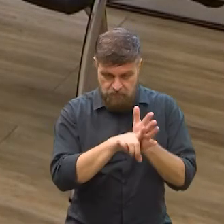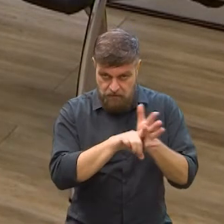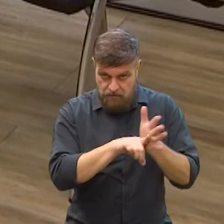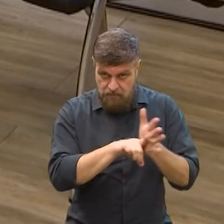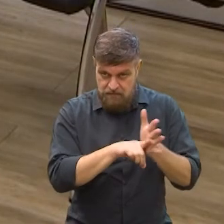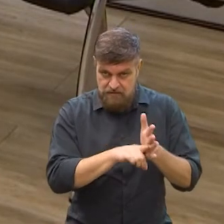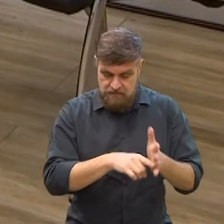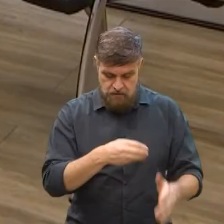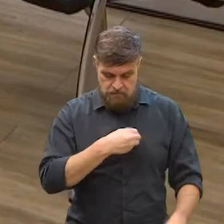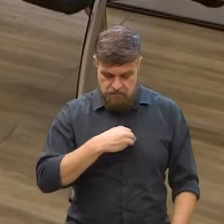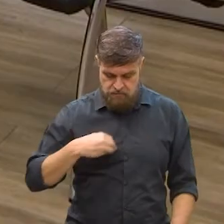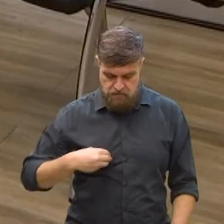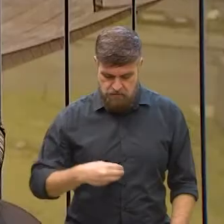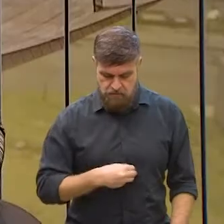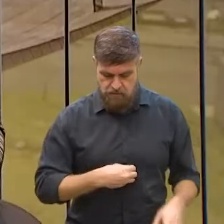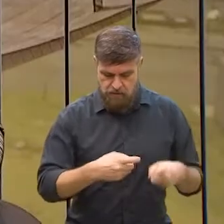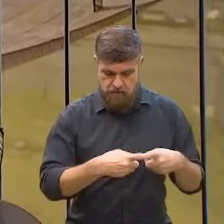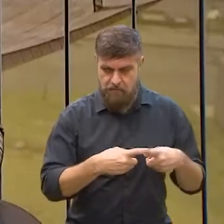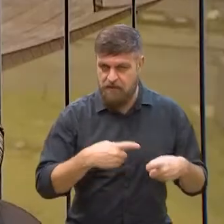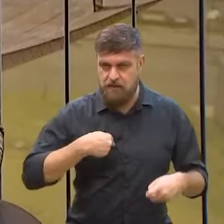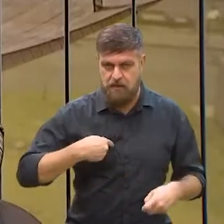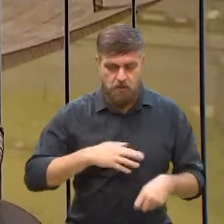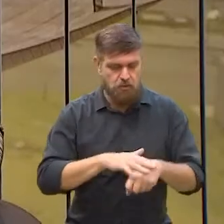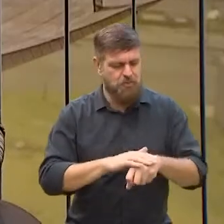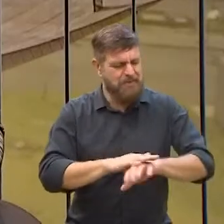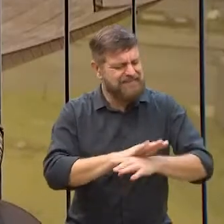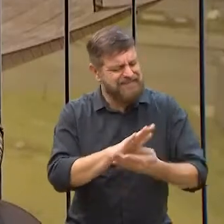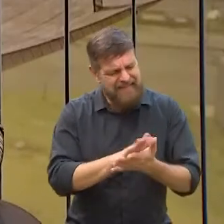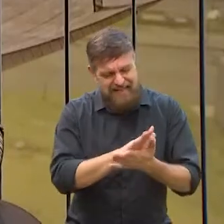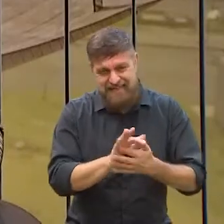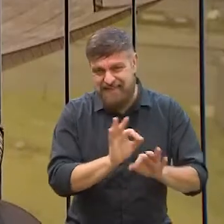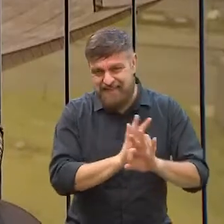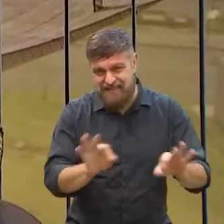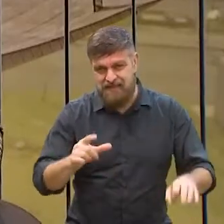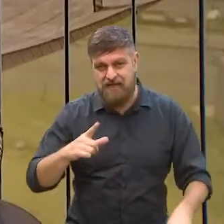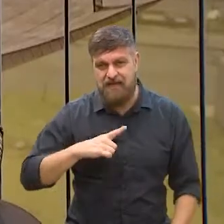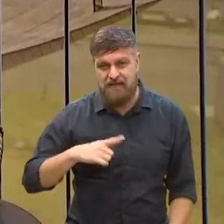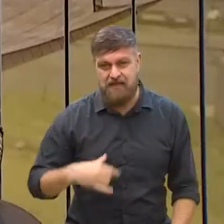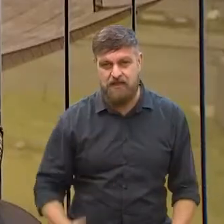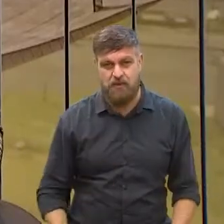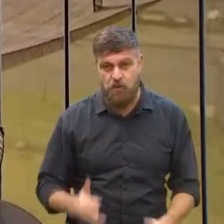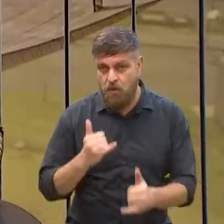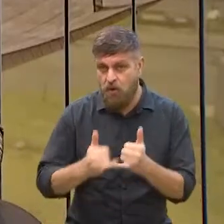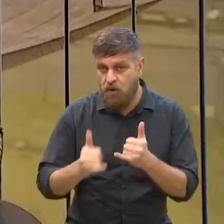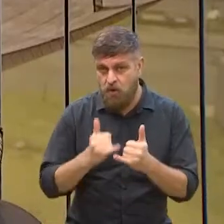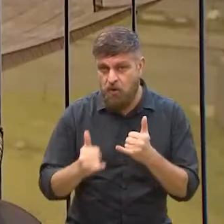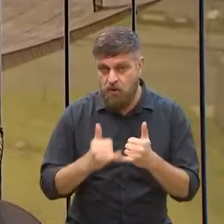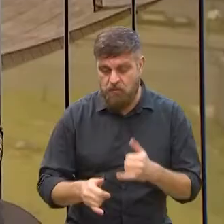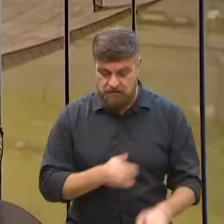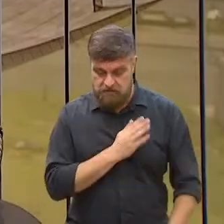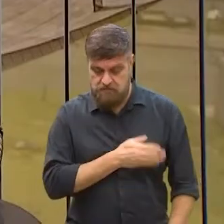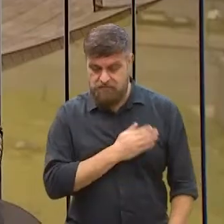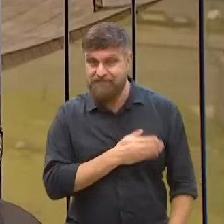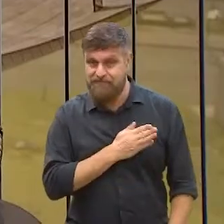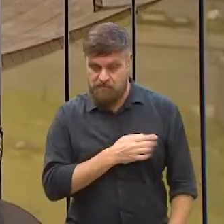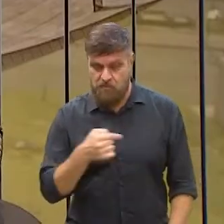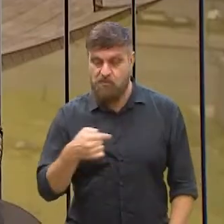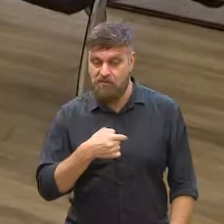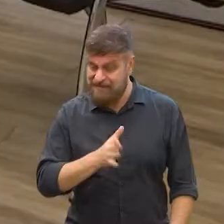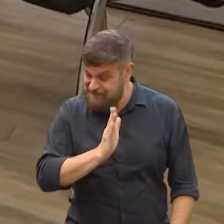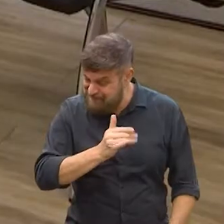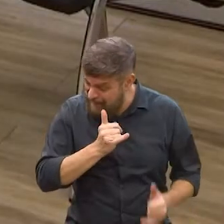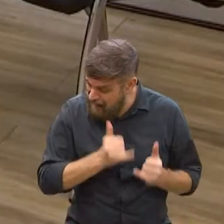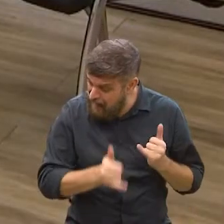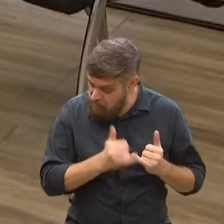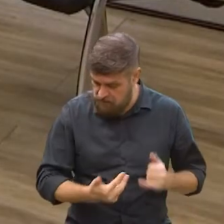no médico, é tudo zerado. Que não bom. tenho nada, e eu estava propensa a uma cirurgia cardíaca até.